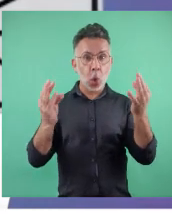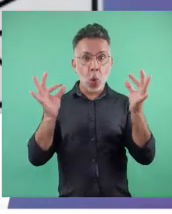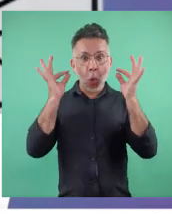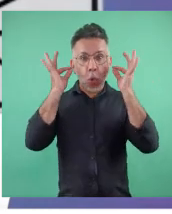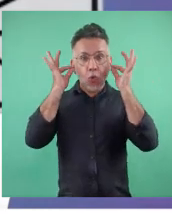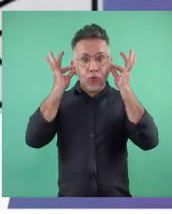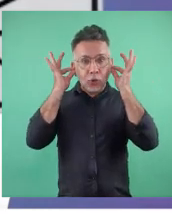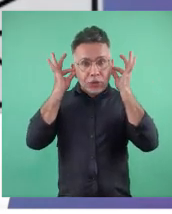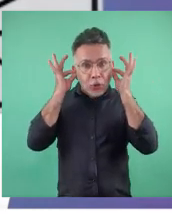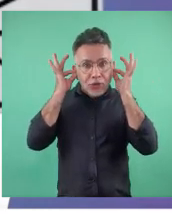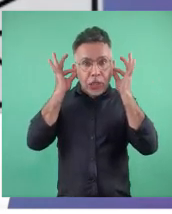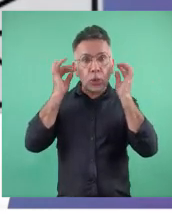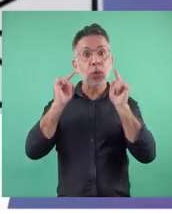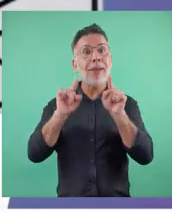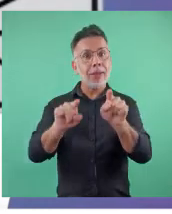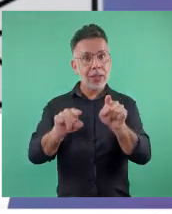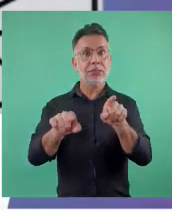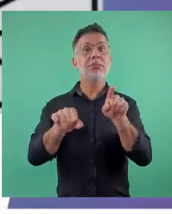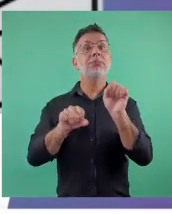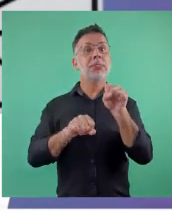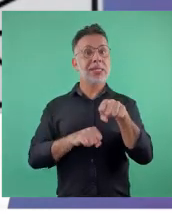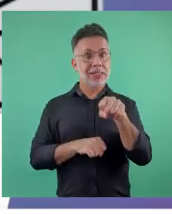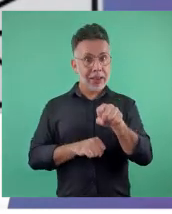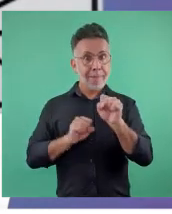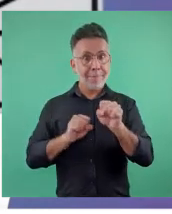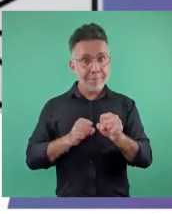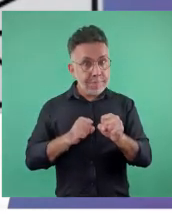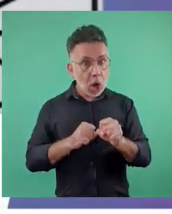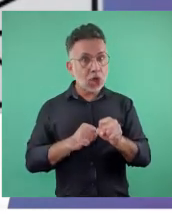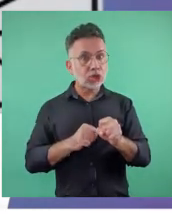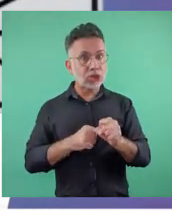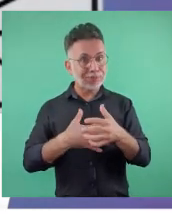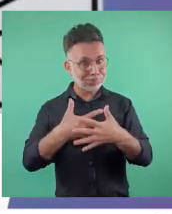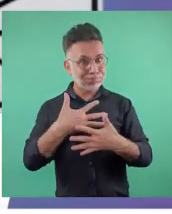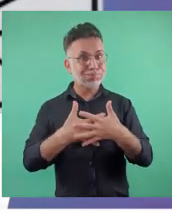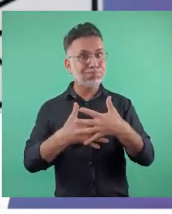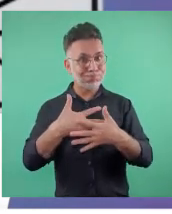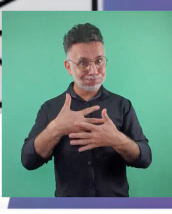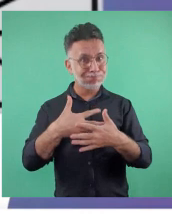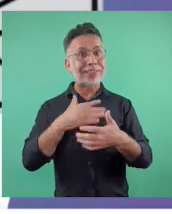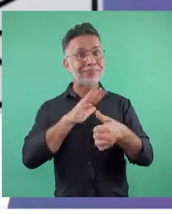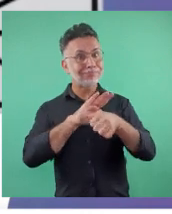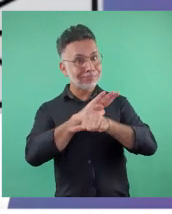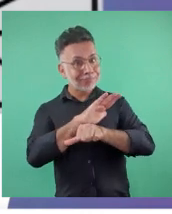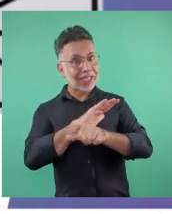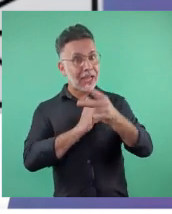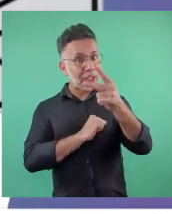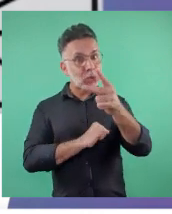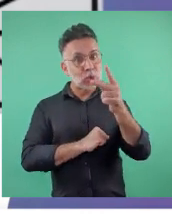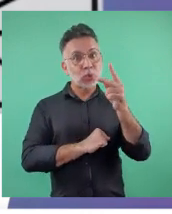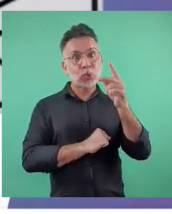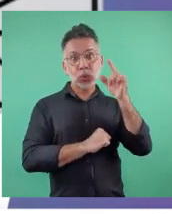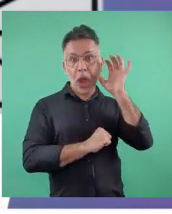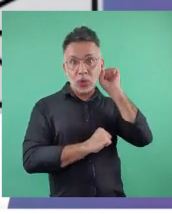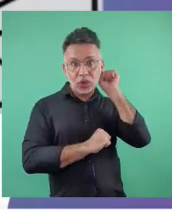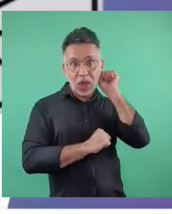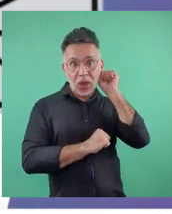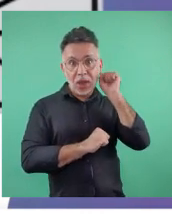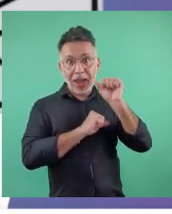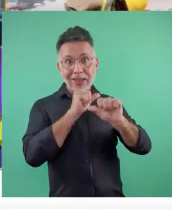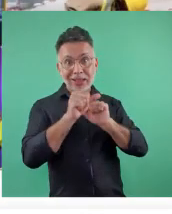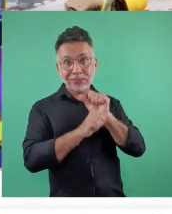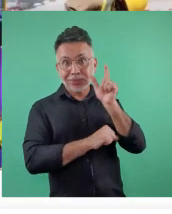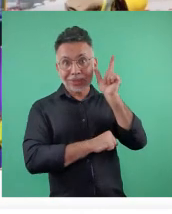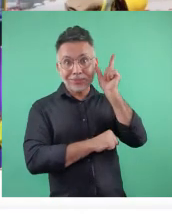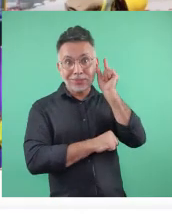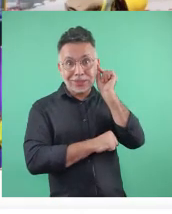sim pode prejudicar e muito a sua audição e causar uma deficiência auditiva permanente e